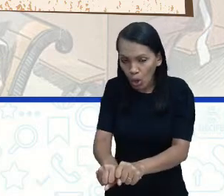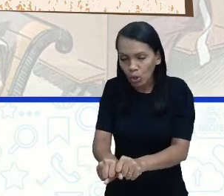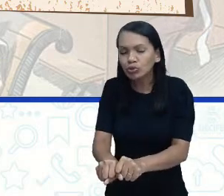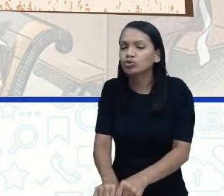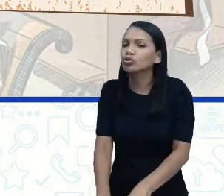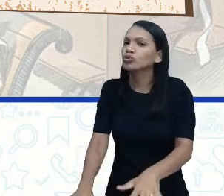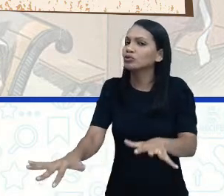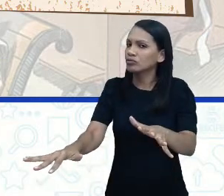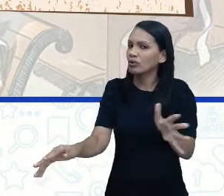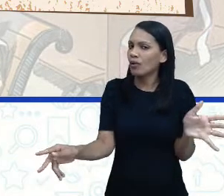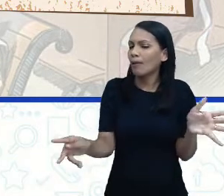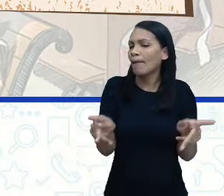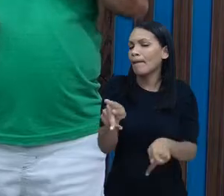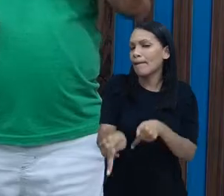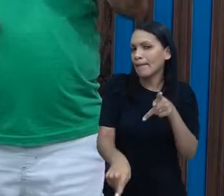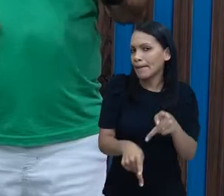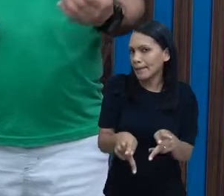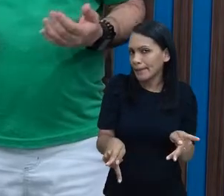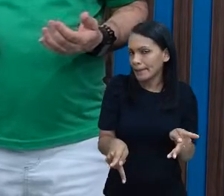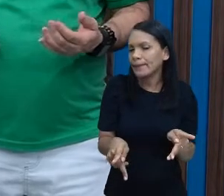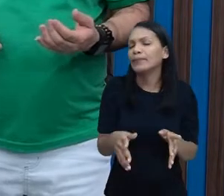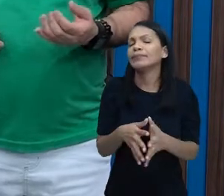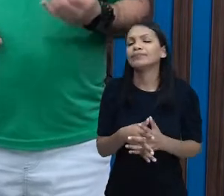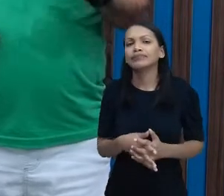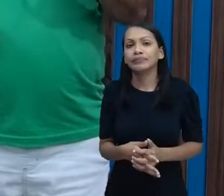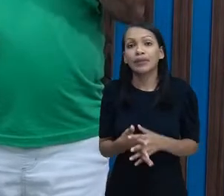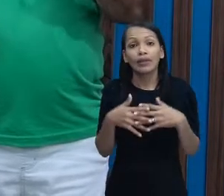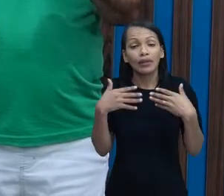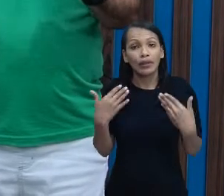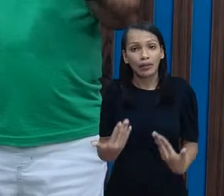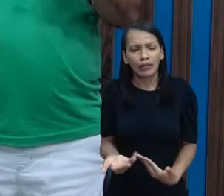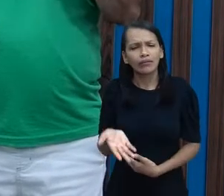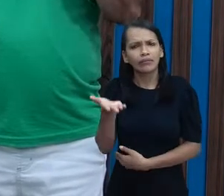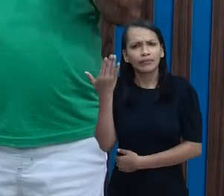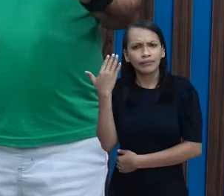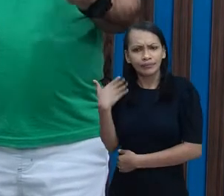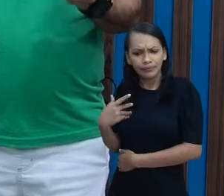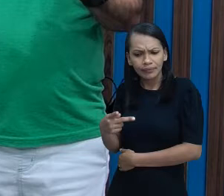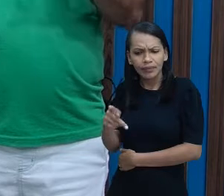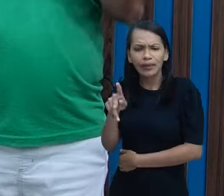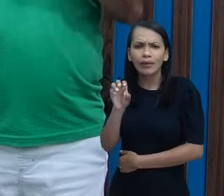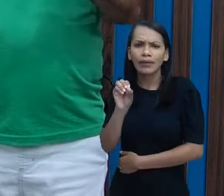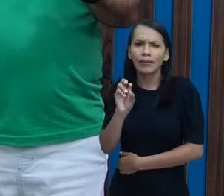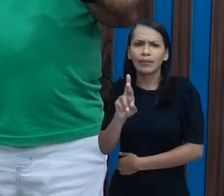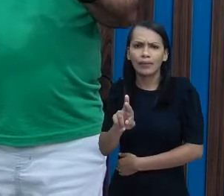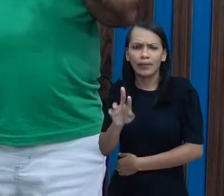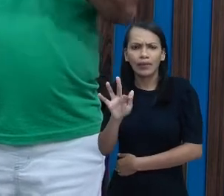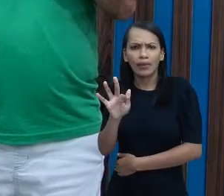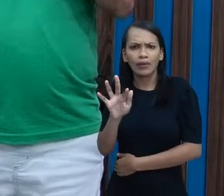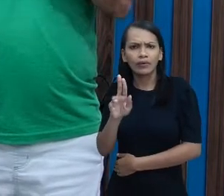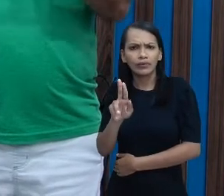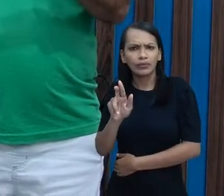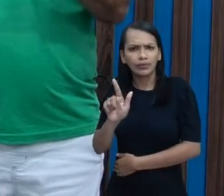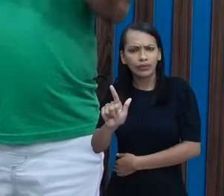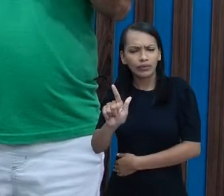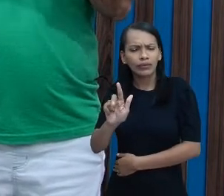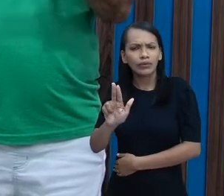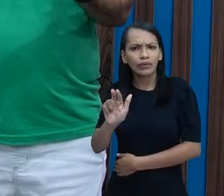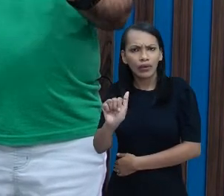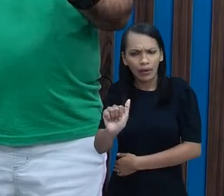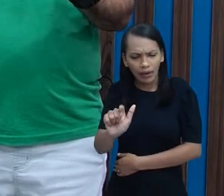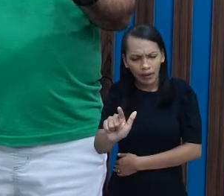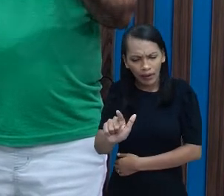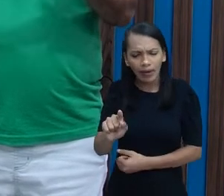colonizadores, né, europeus, né, que a gente mencionou inclusive no início, né, Portugal, Espanha, Inglaterra, França